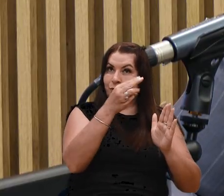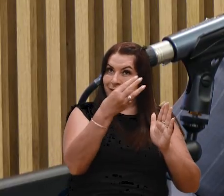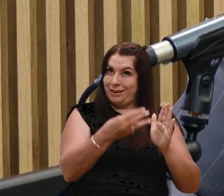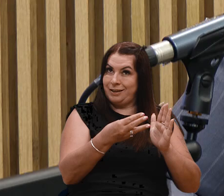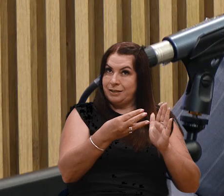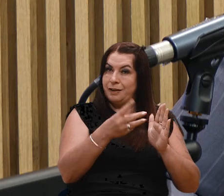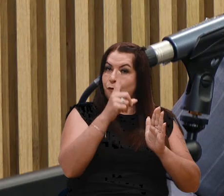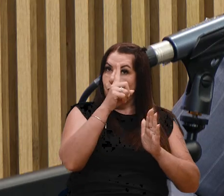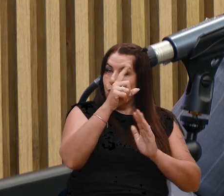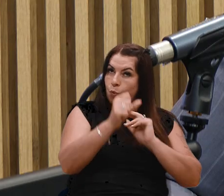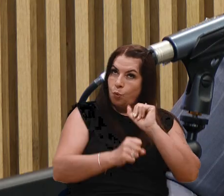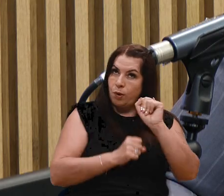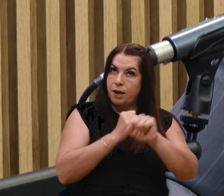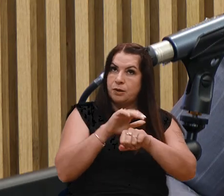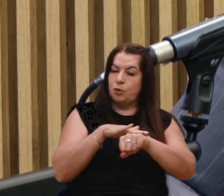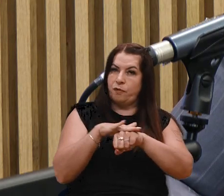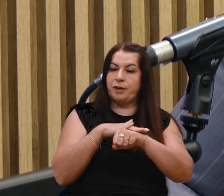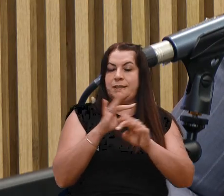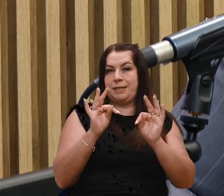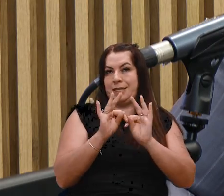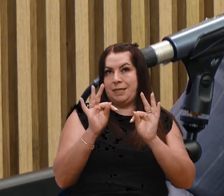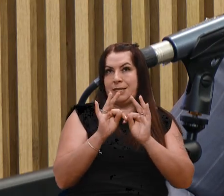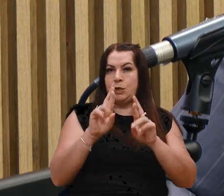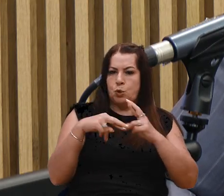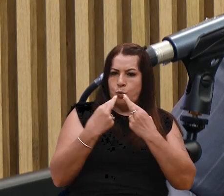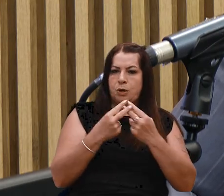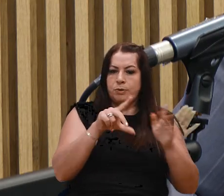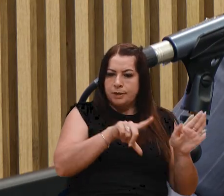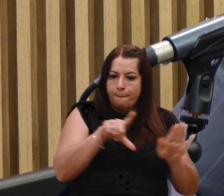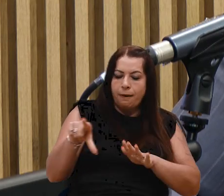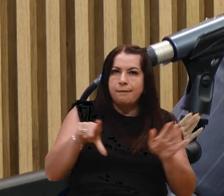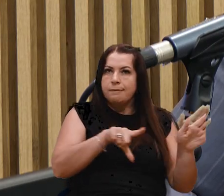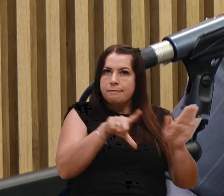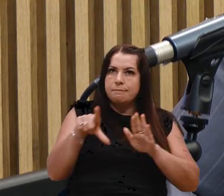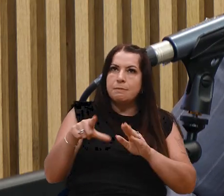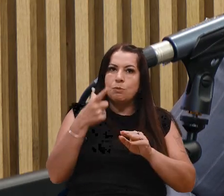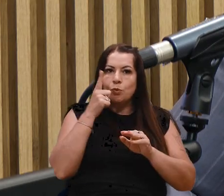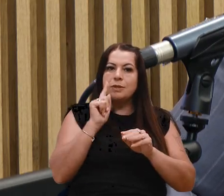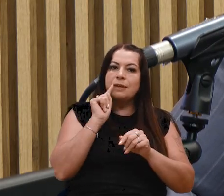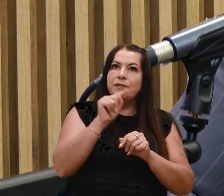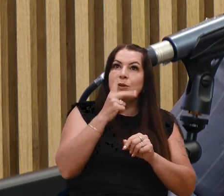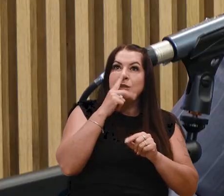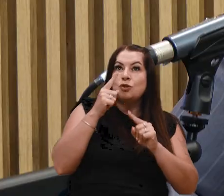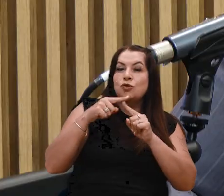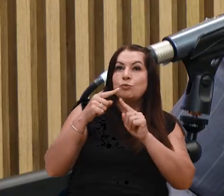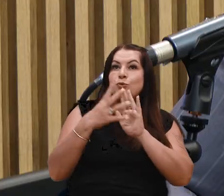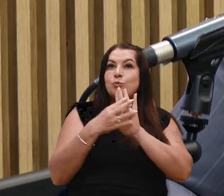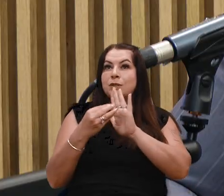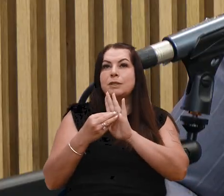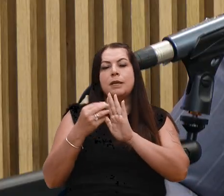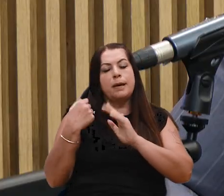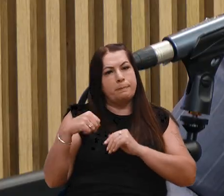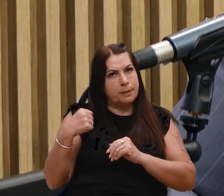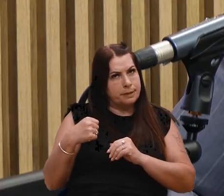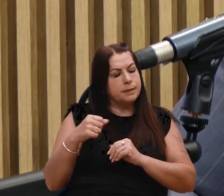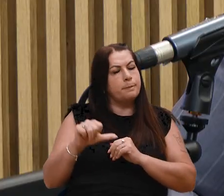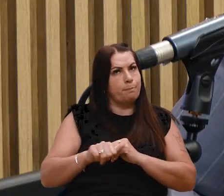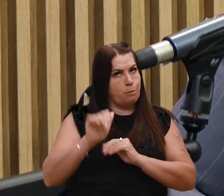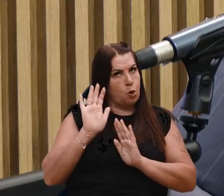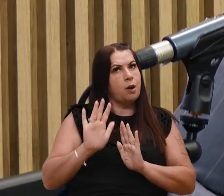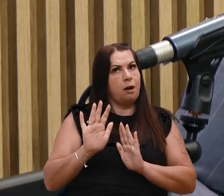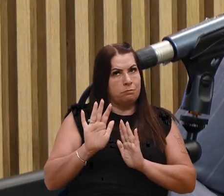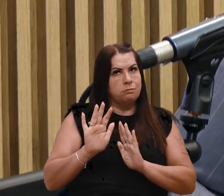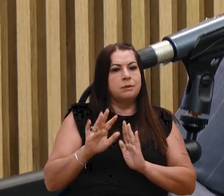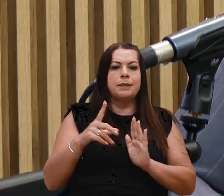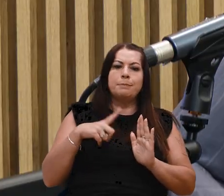1 ano de conversas técnicas, reuniões semanais, né, para chegar nessa modelagem. A gente sabe que ela precisa ser melhorada, mas está aí.